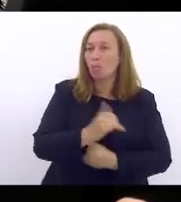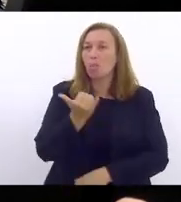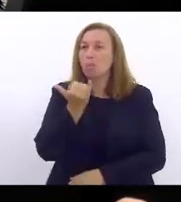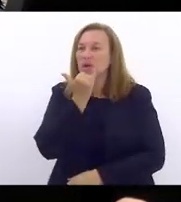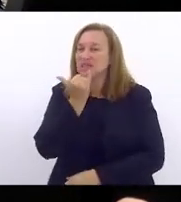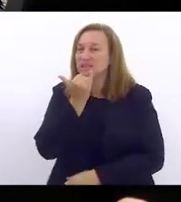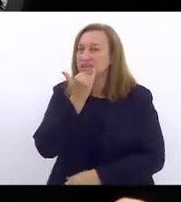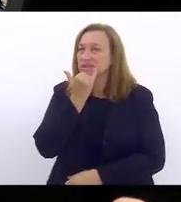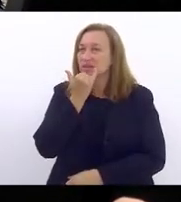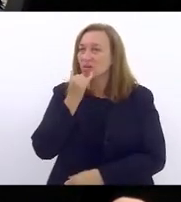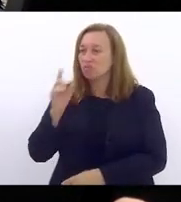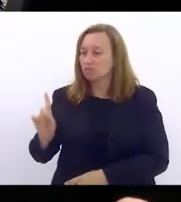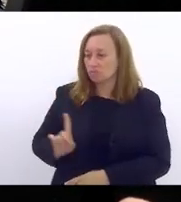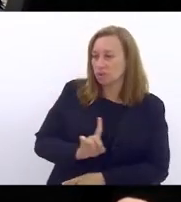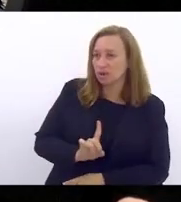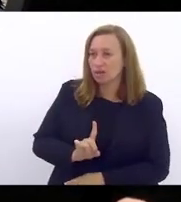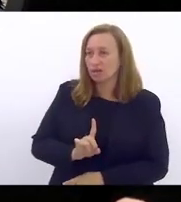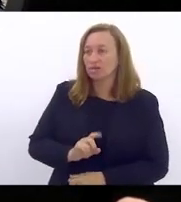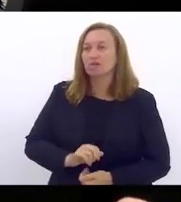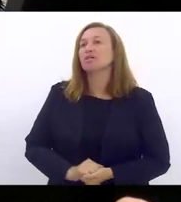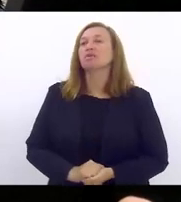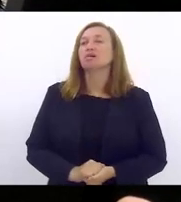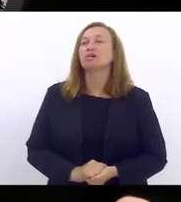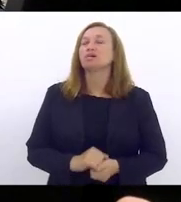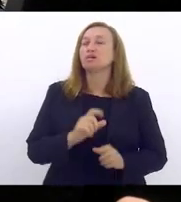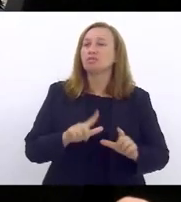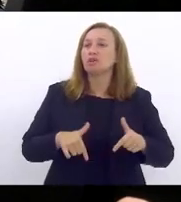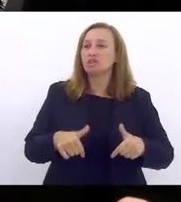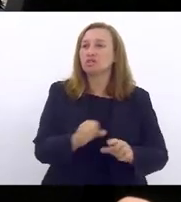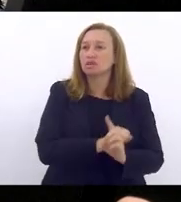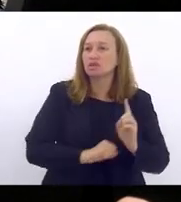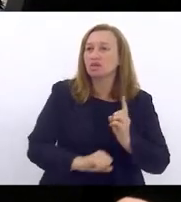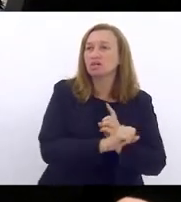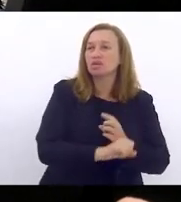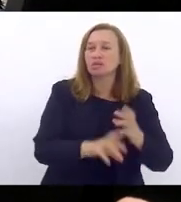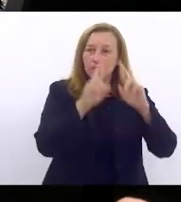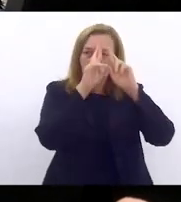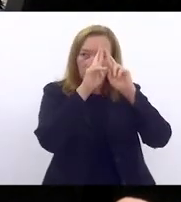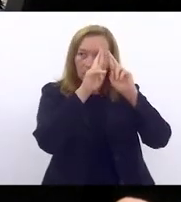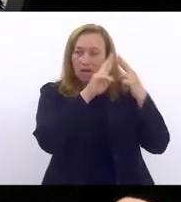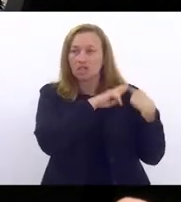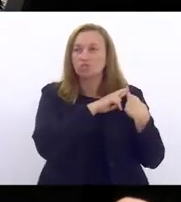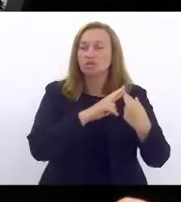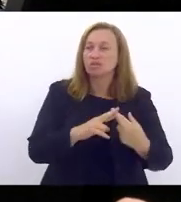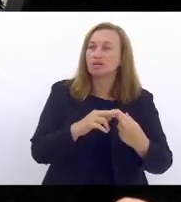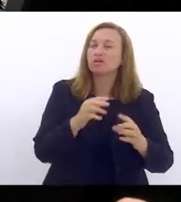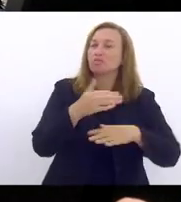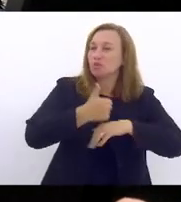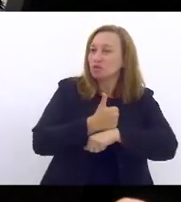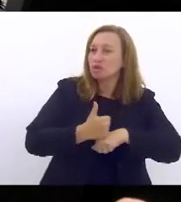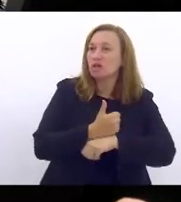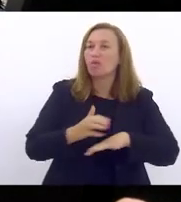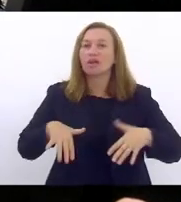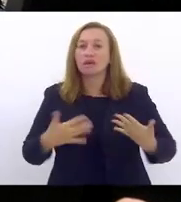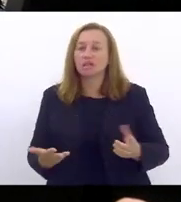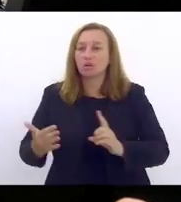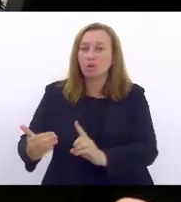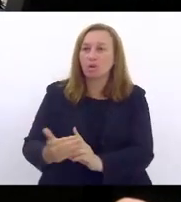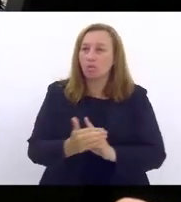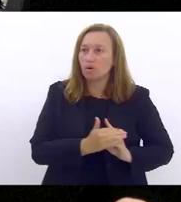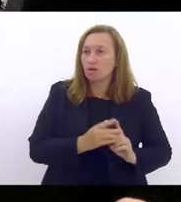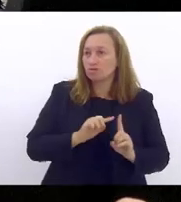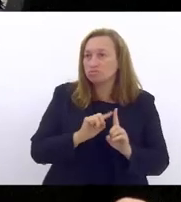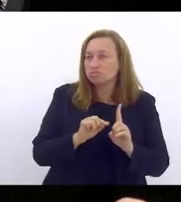vou sair dali, ação social e responsabilidade profissional. Então, através do Acolher Gestante, a